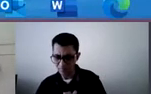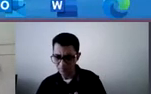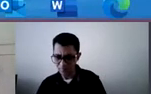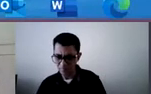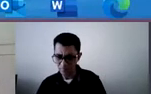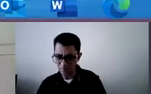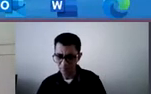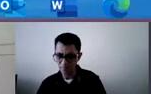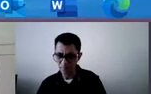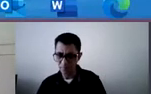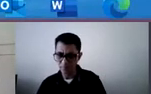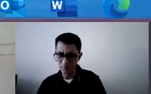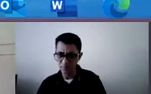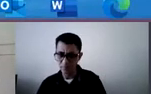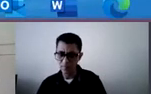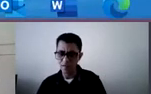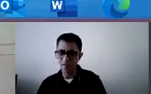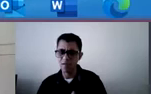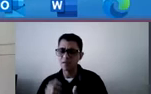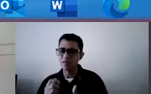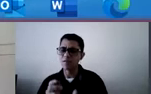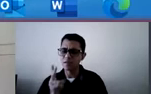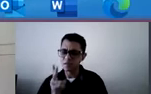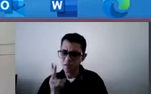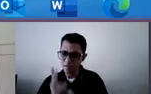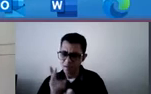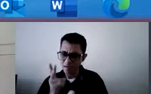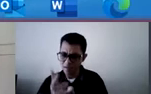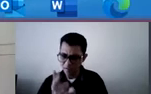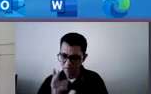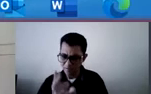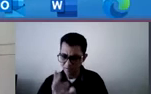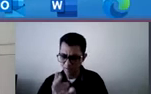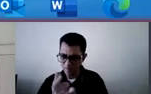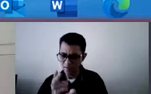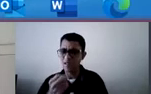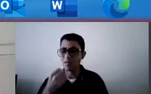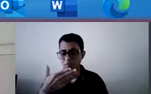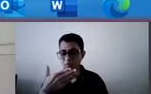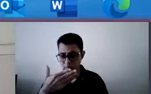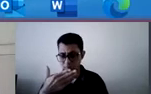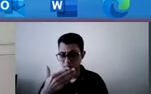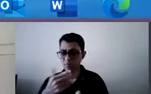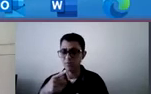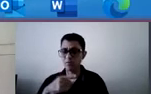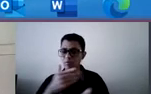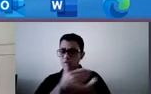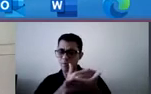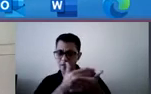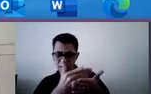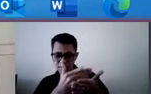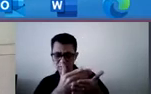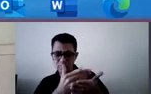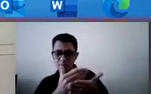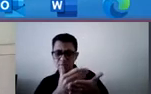de autoajuda. A persistência, a gente ser persistente nas nossas iniciativas, no nosso dia a